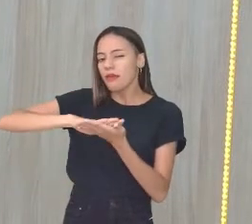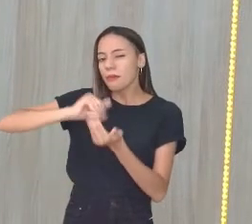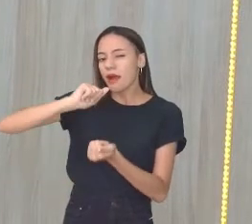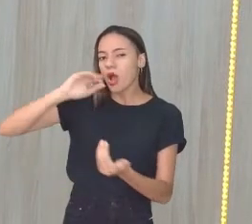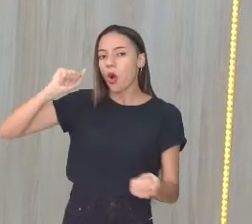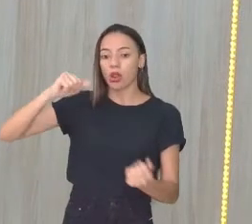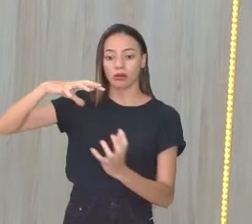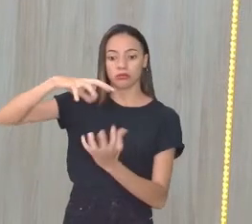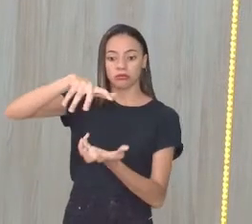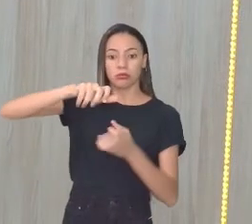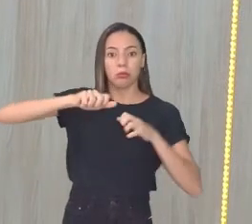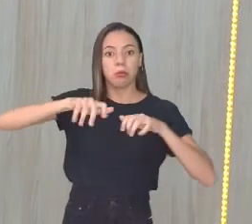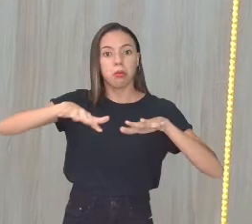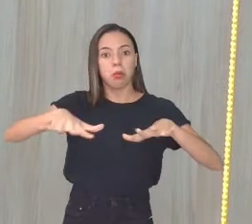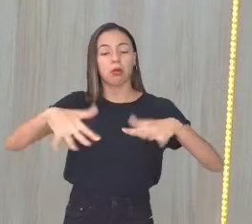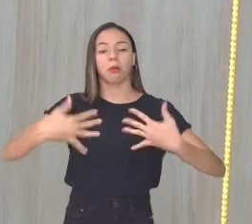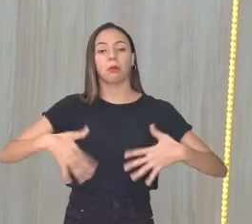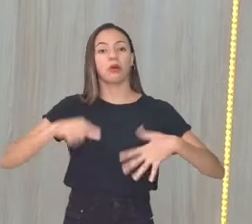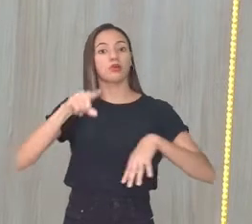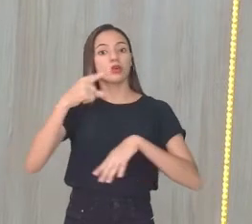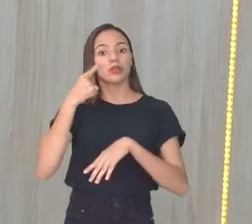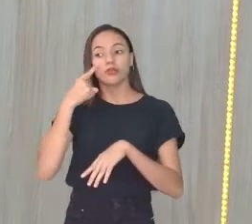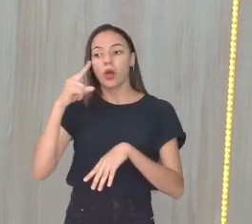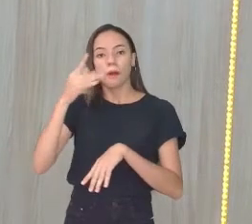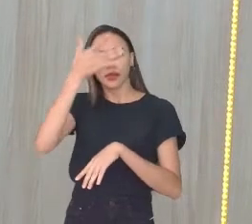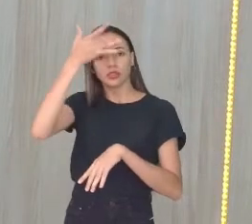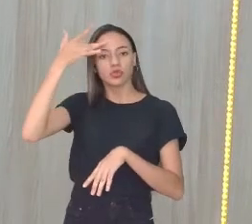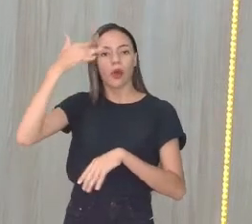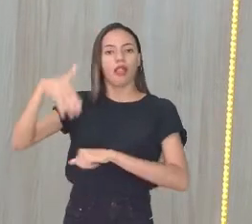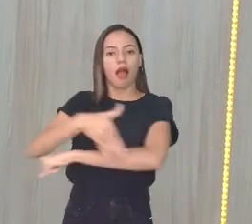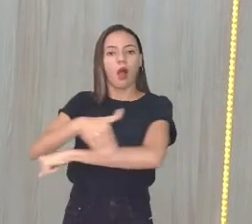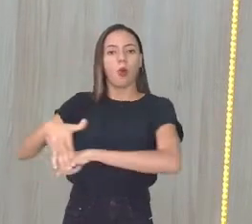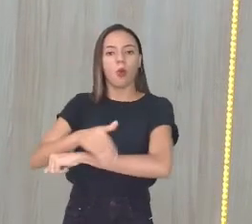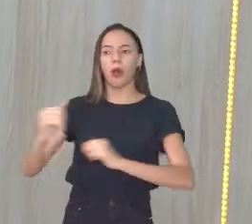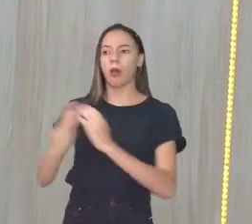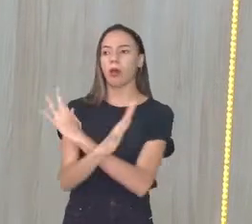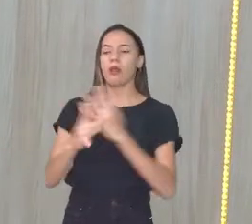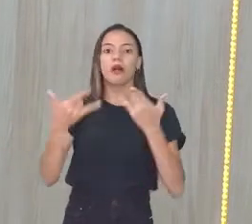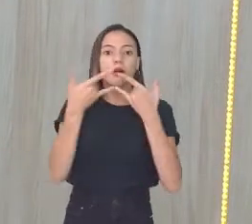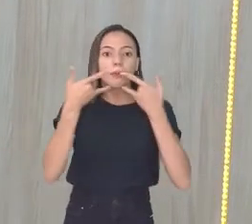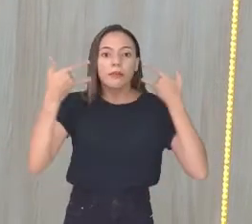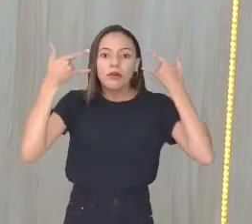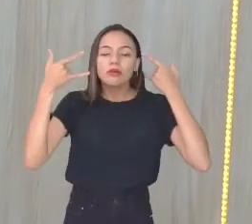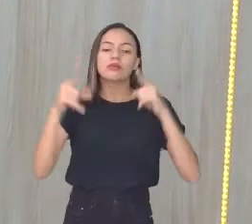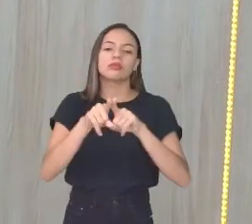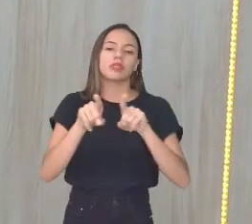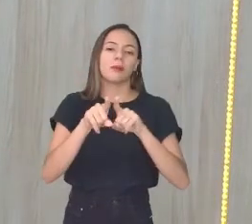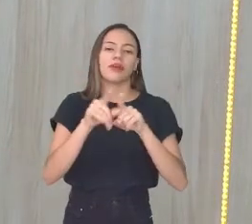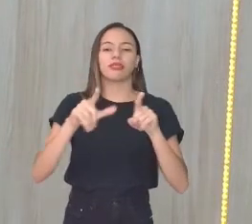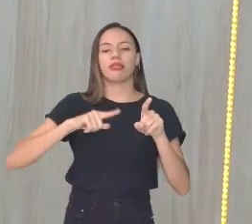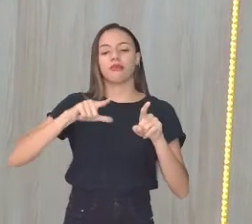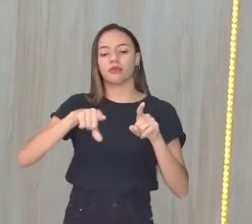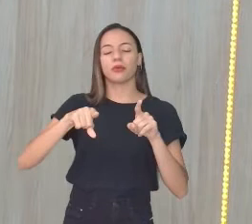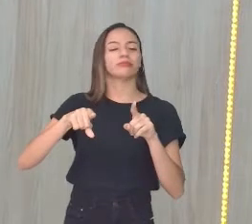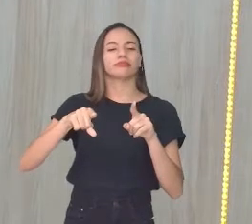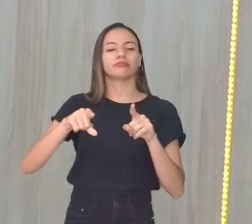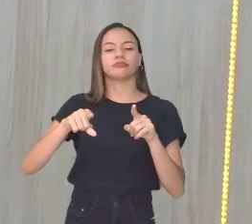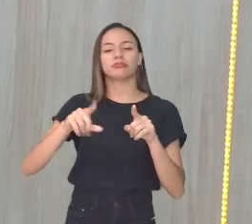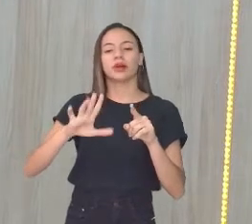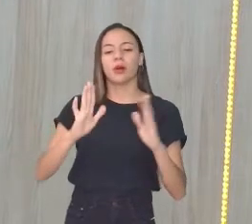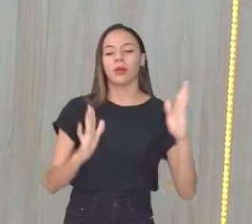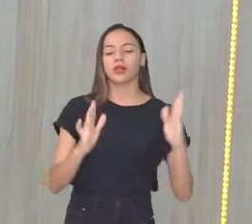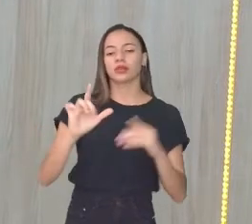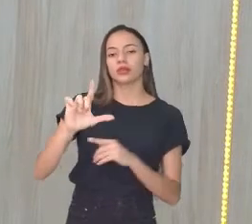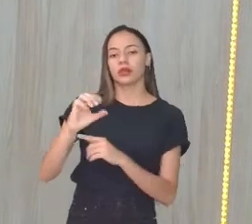pelo mundo, você vai ver as pessoas andando com máscara nas ruas. Houve também um momento de lockdown. O que quer dizer